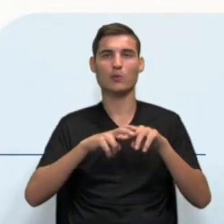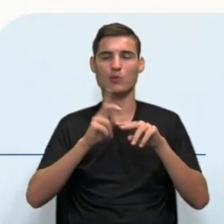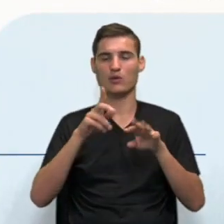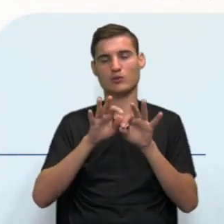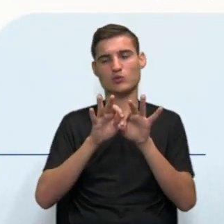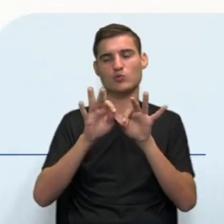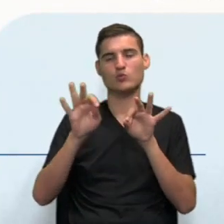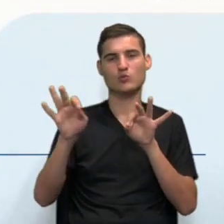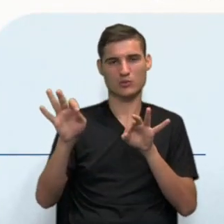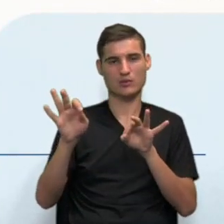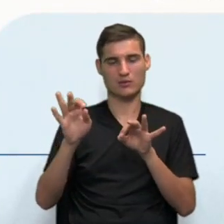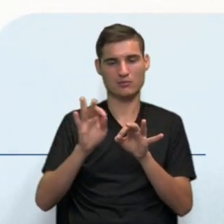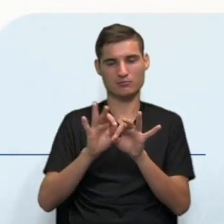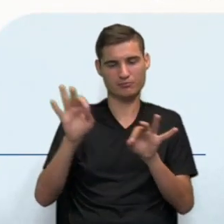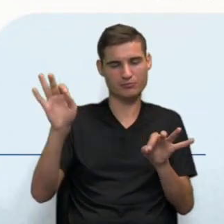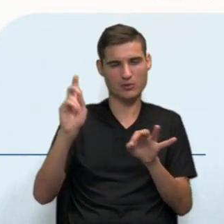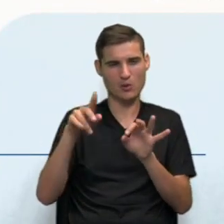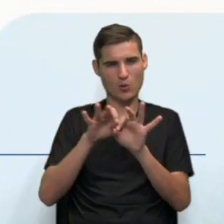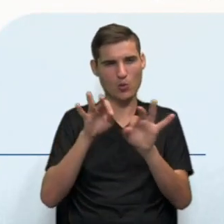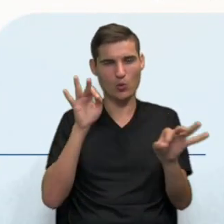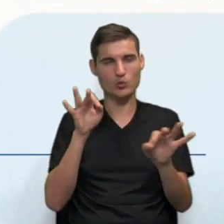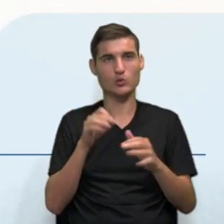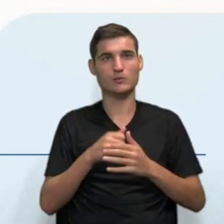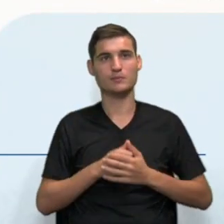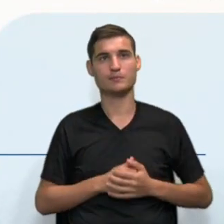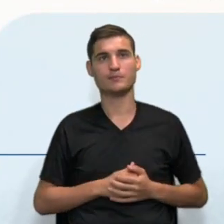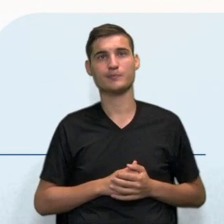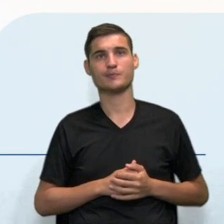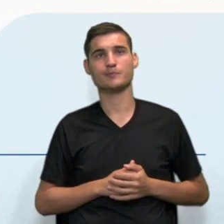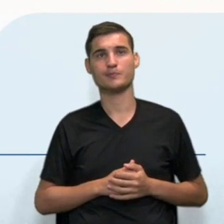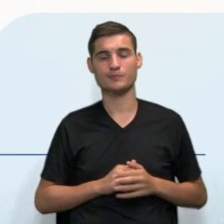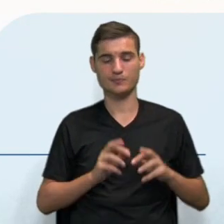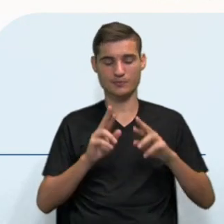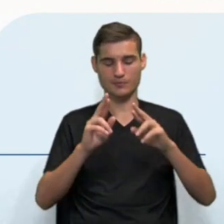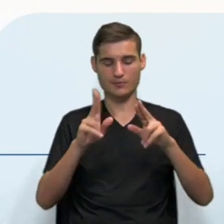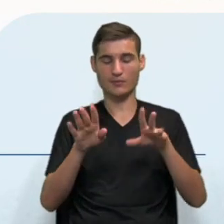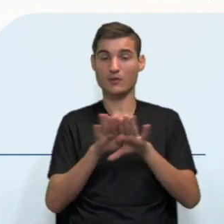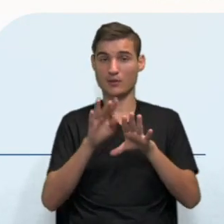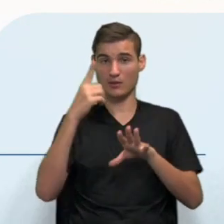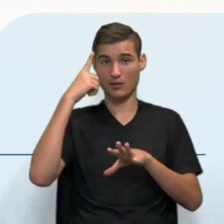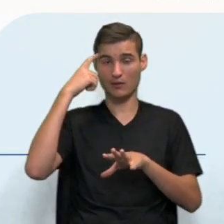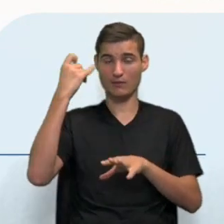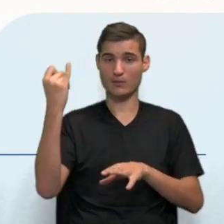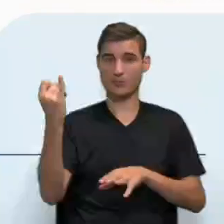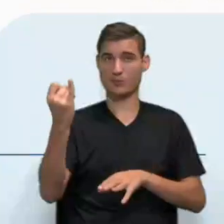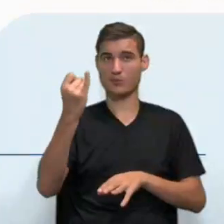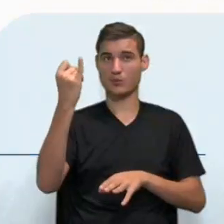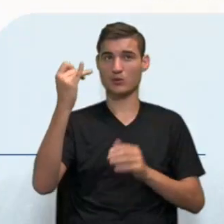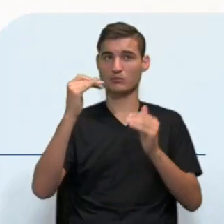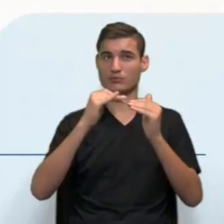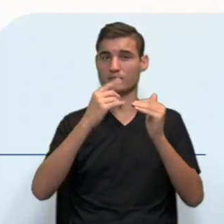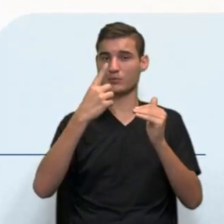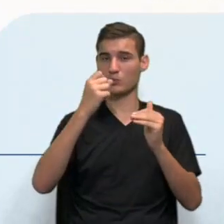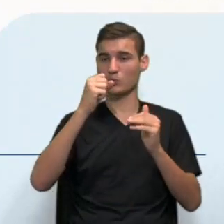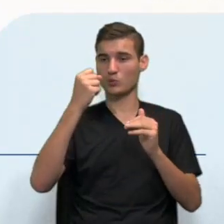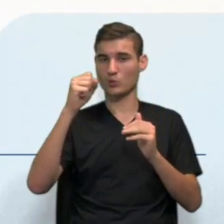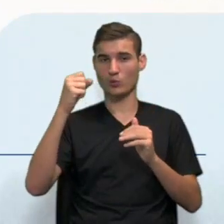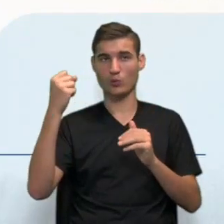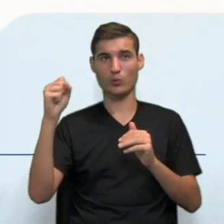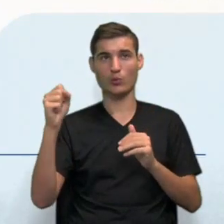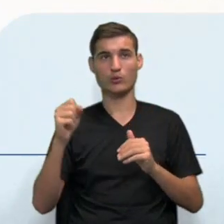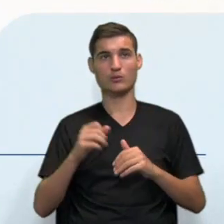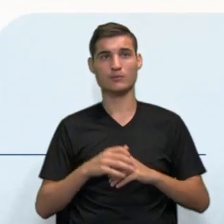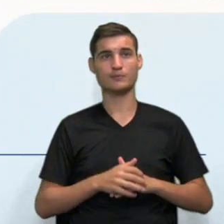distância muito grande. Depois, uma outra invenção muito importante que teve em